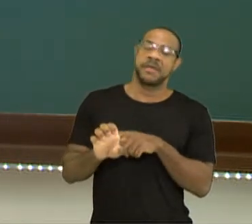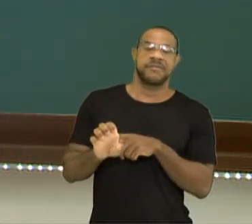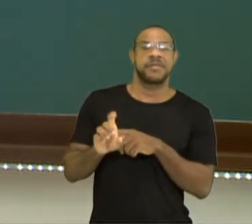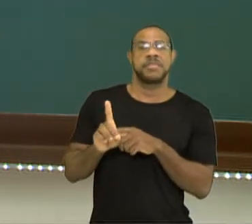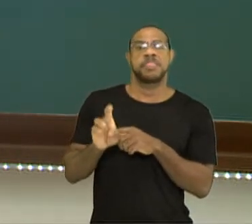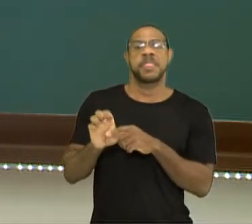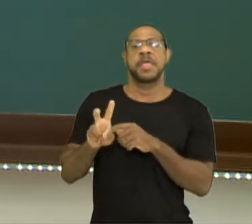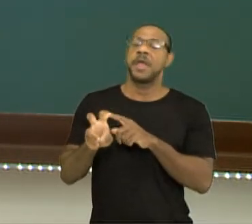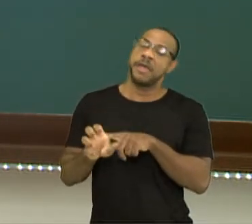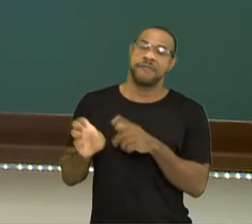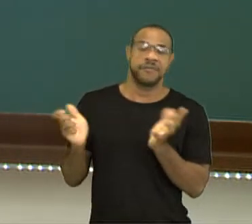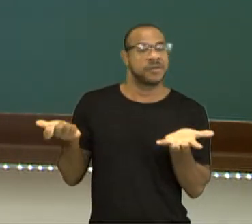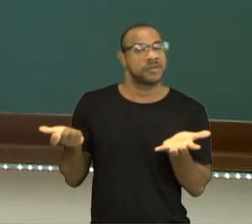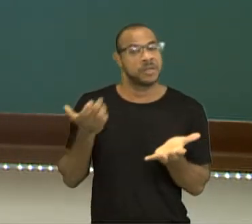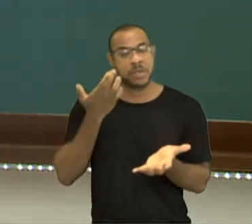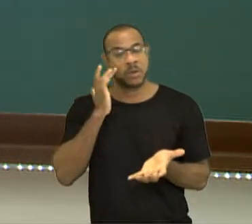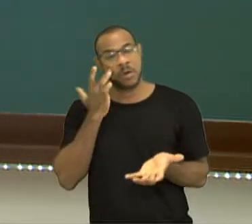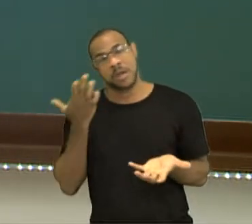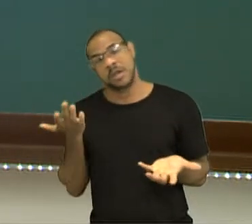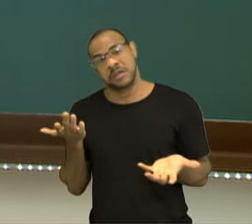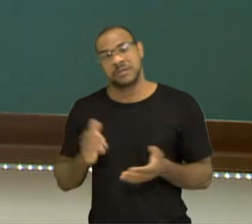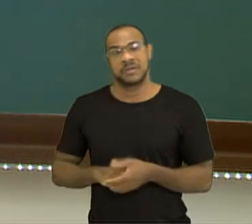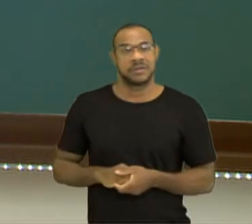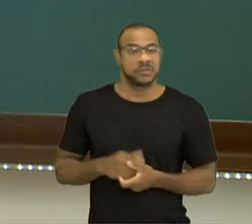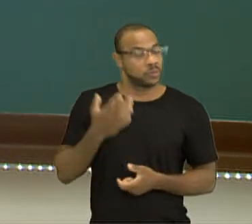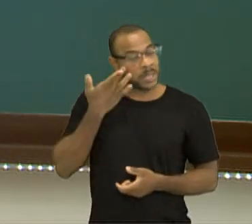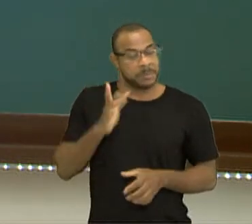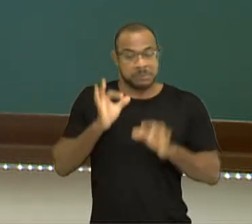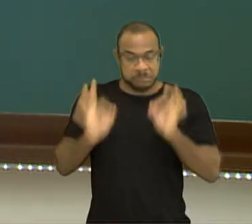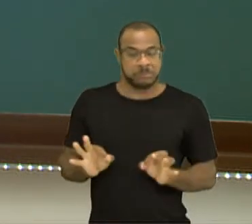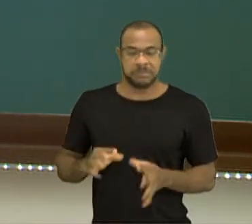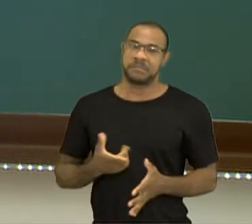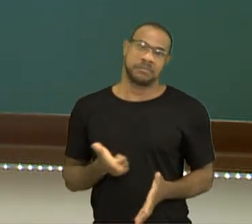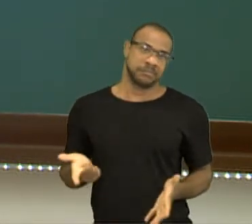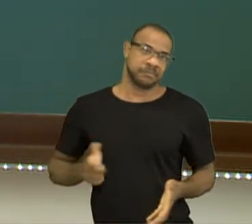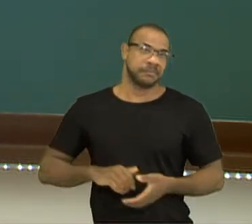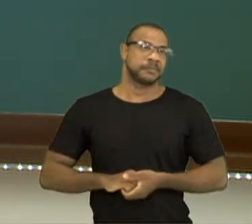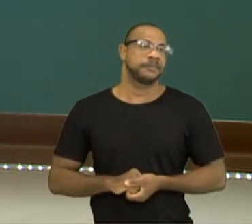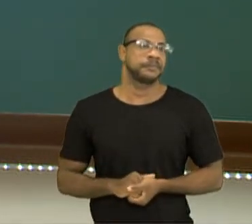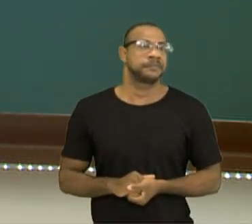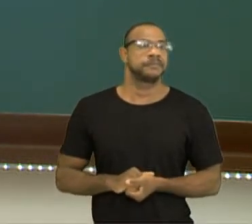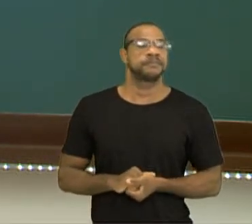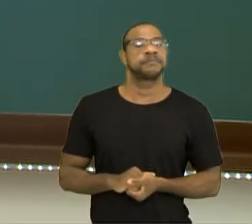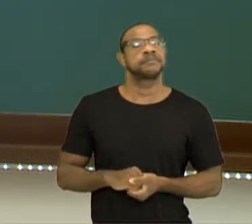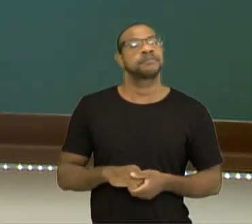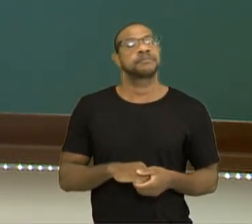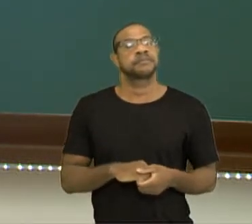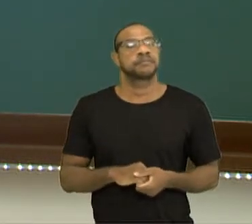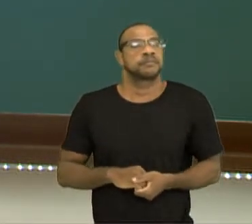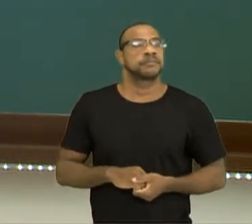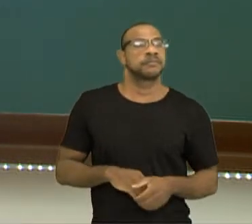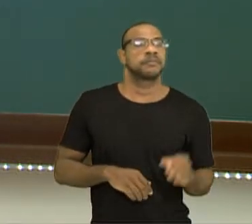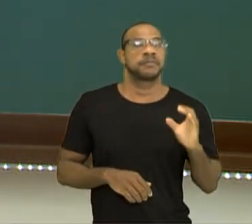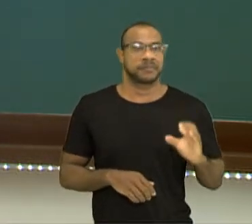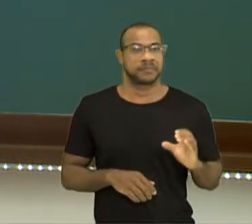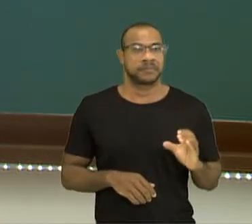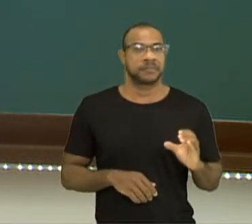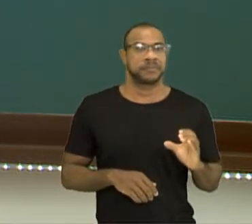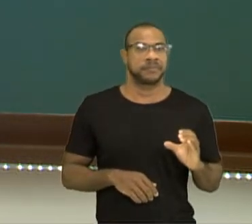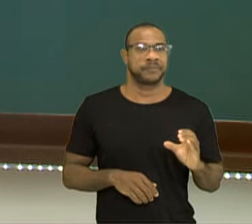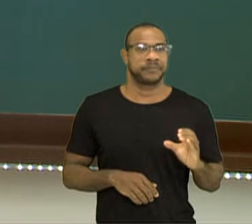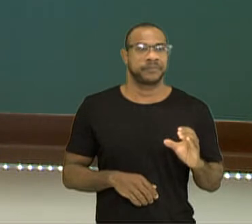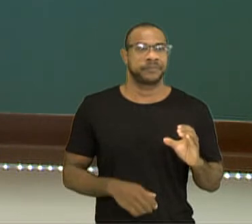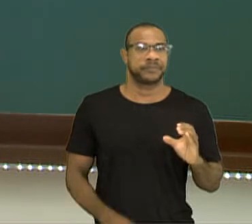demitido. Agora, se é isso ou não, a gente já não pode afirmar com essa estrutura. E a última, letra C,